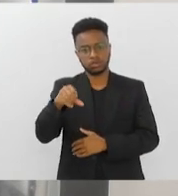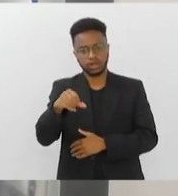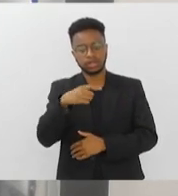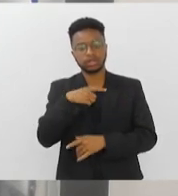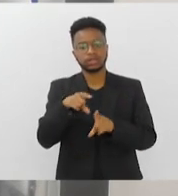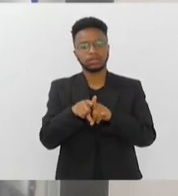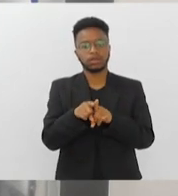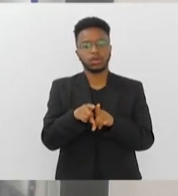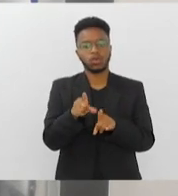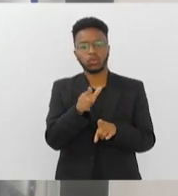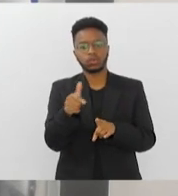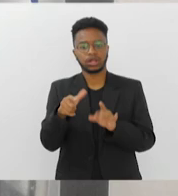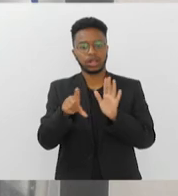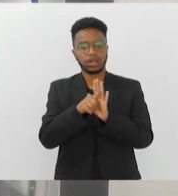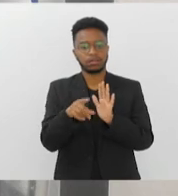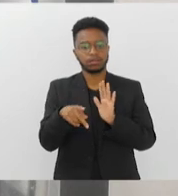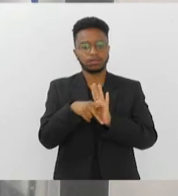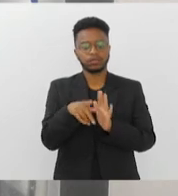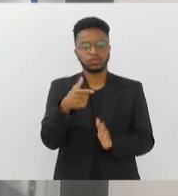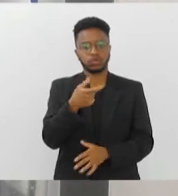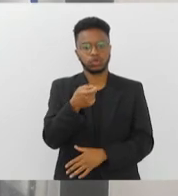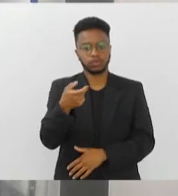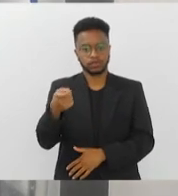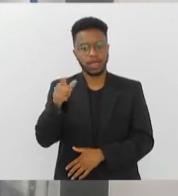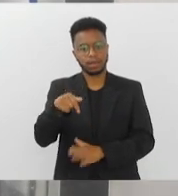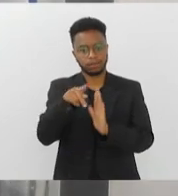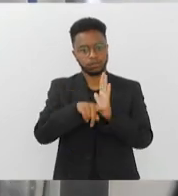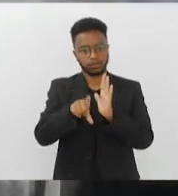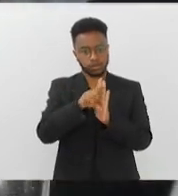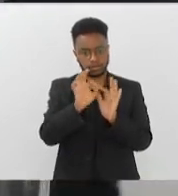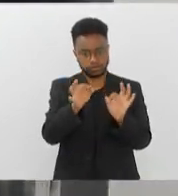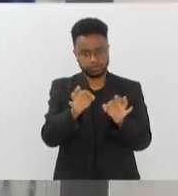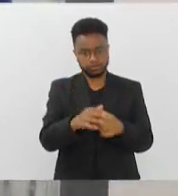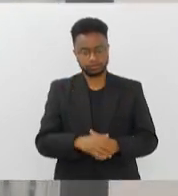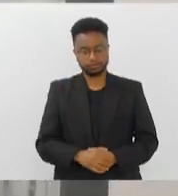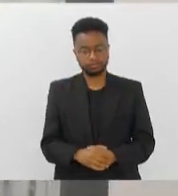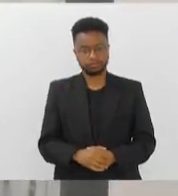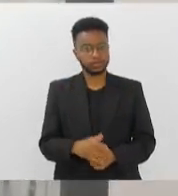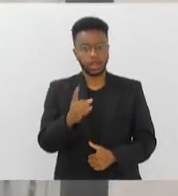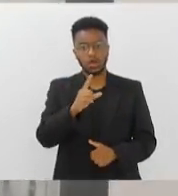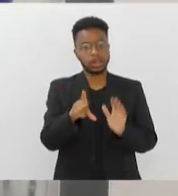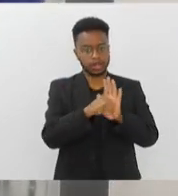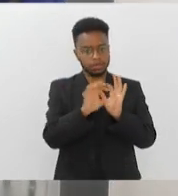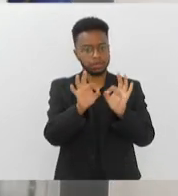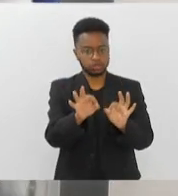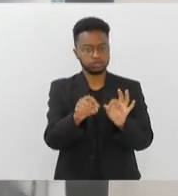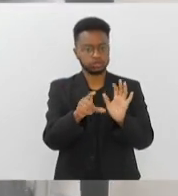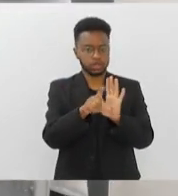lei de 2020. É essa. É um projeto de lei, na verdade. Não, é lei.